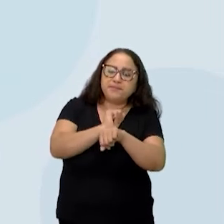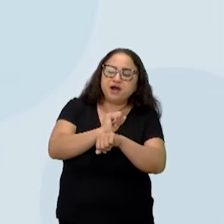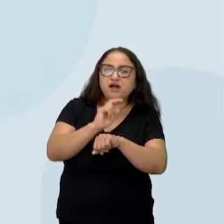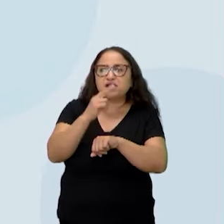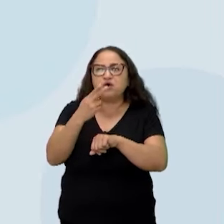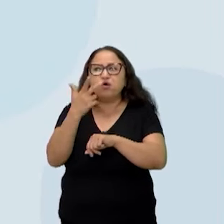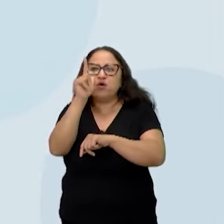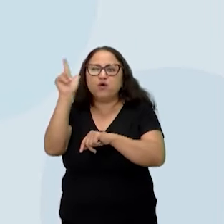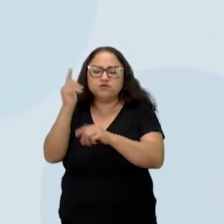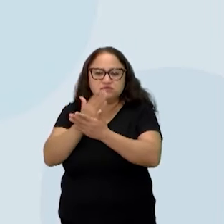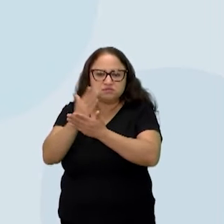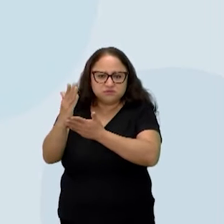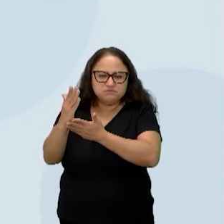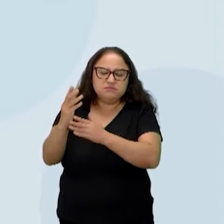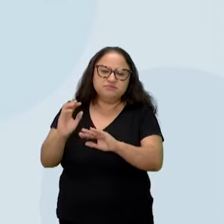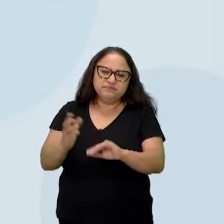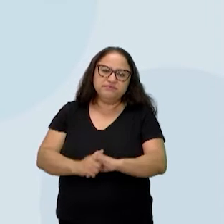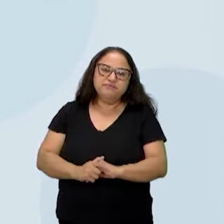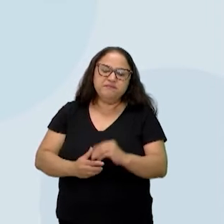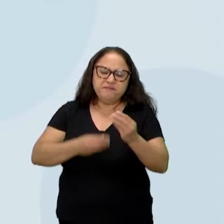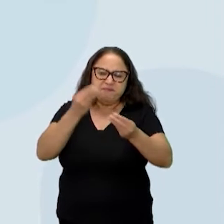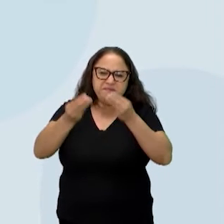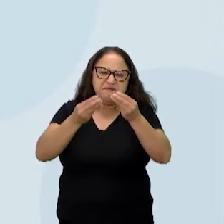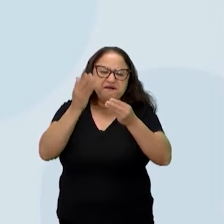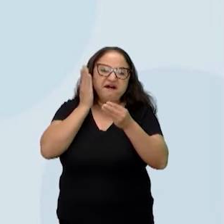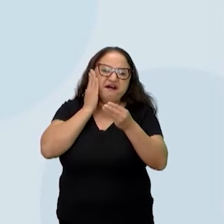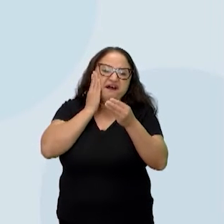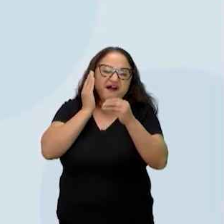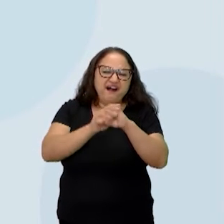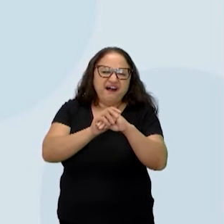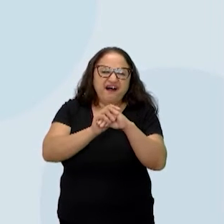enfim, né? Então, como é que a gente ia saber,